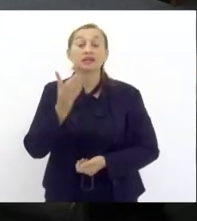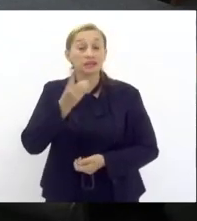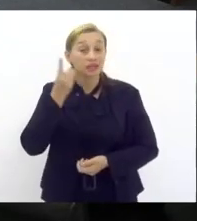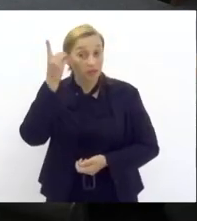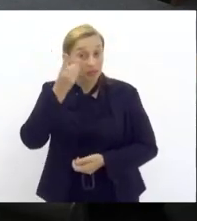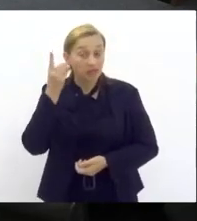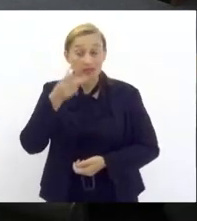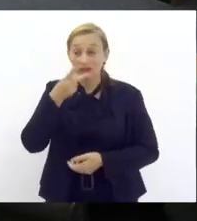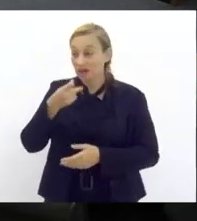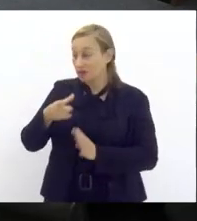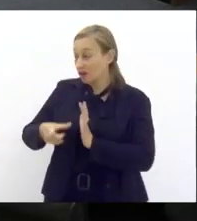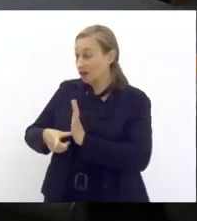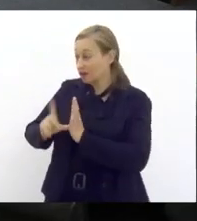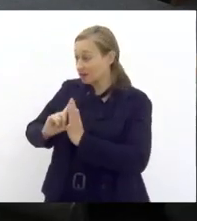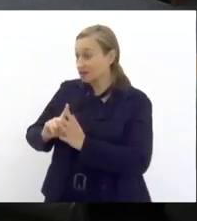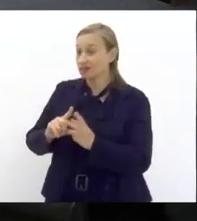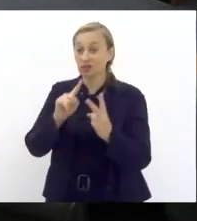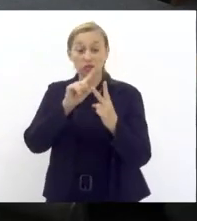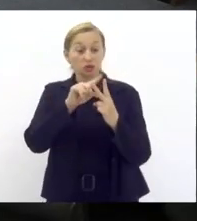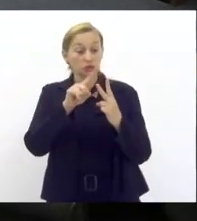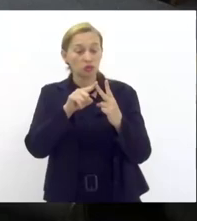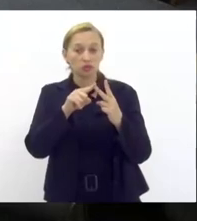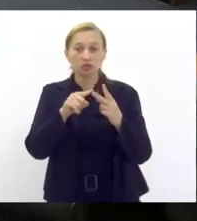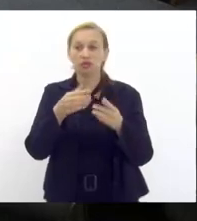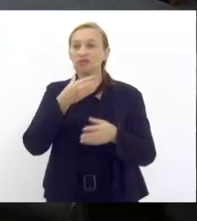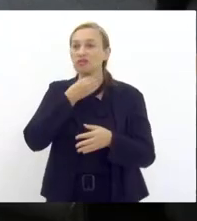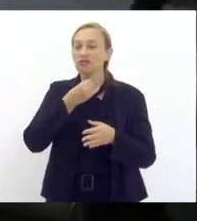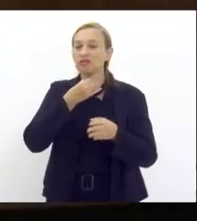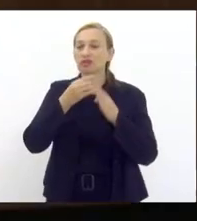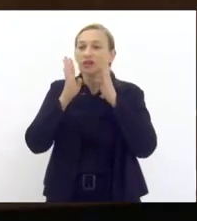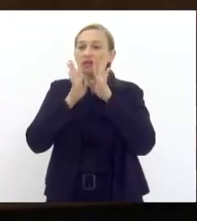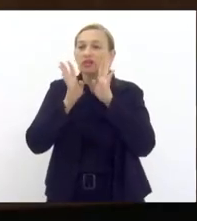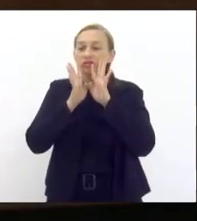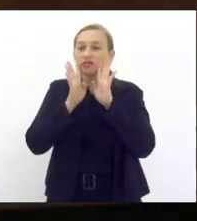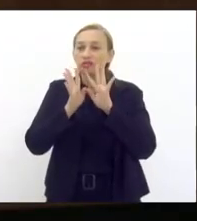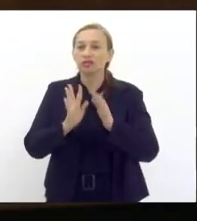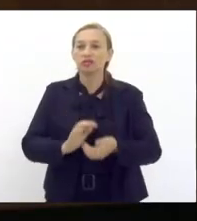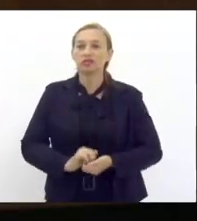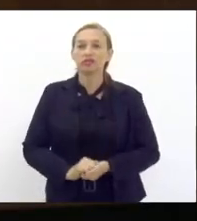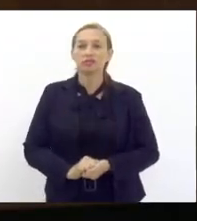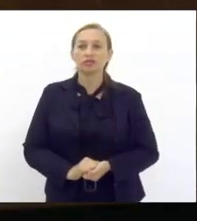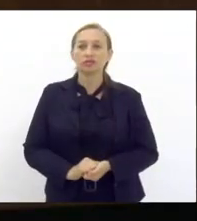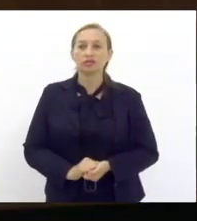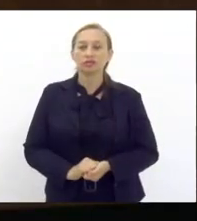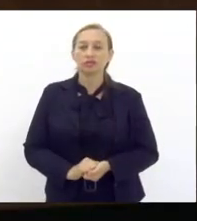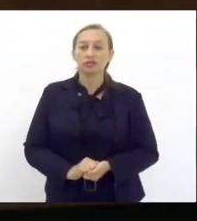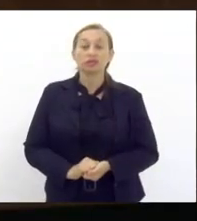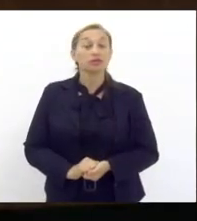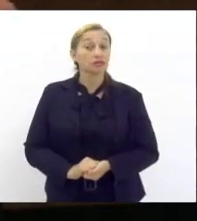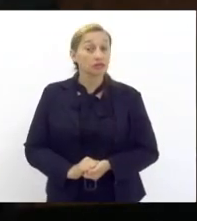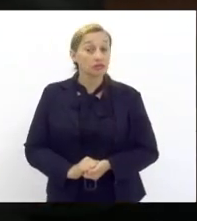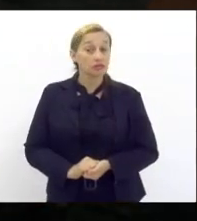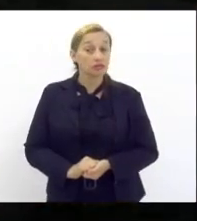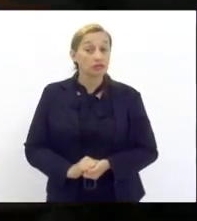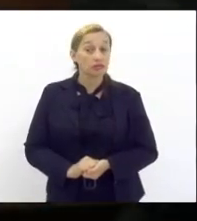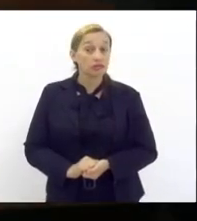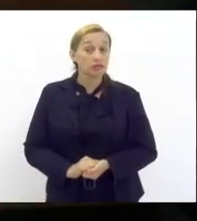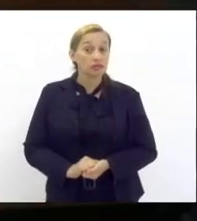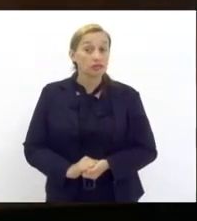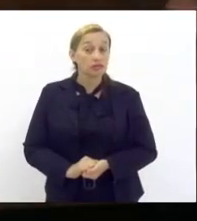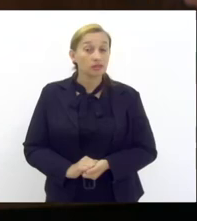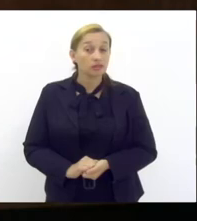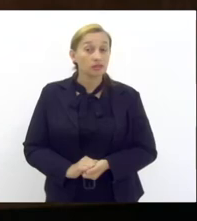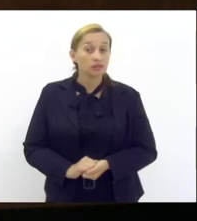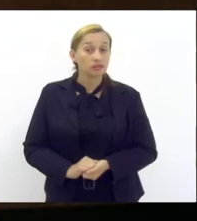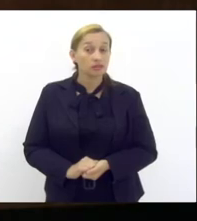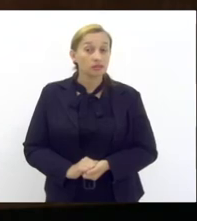que me antecederam, duas fake news. Uma delas é que, por exemplo, uma delas foi